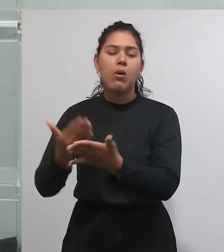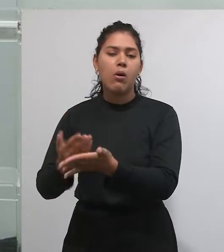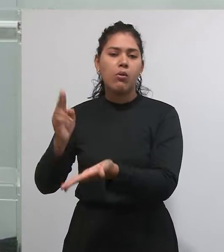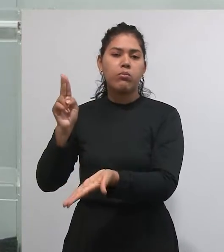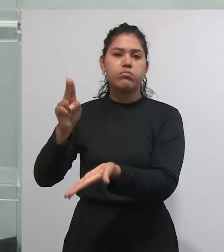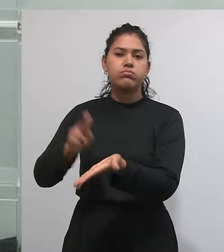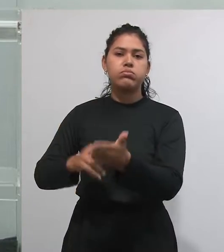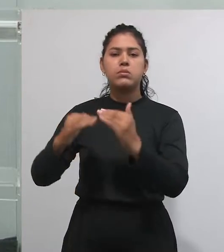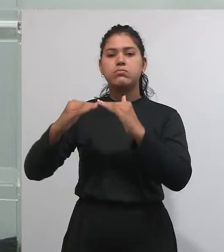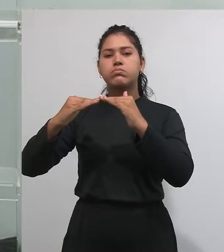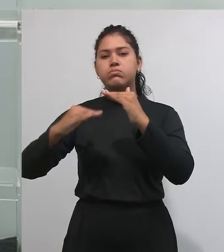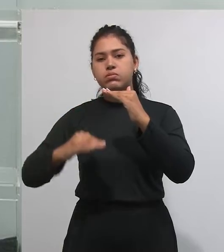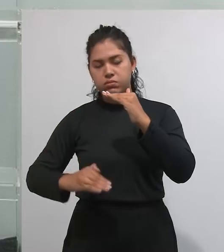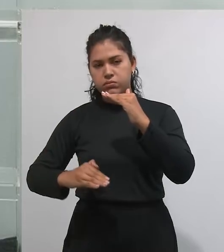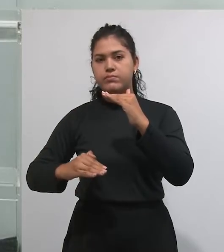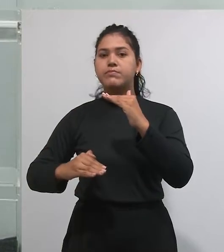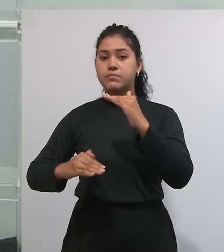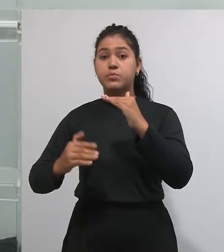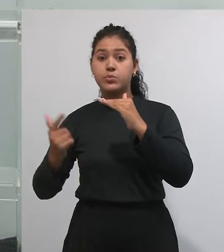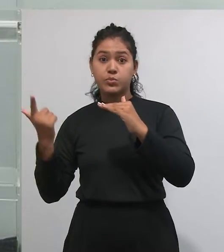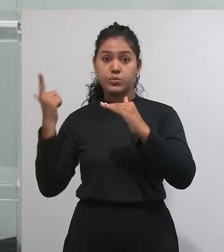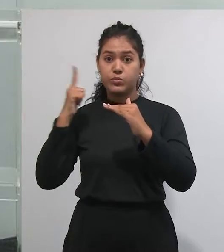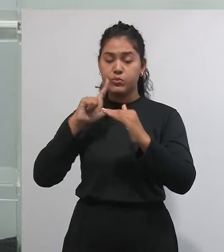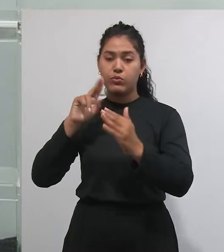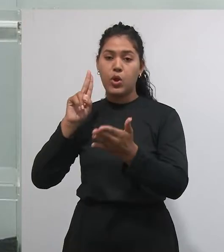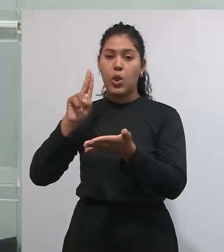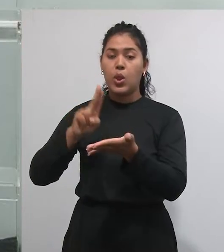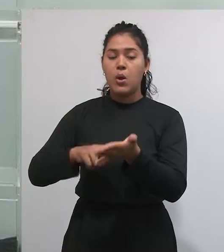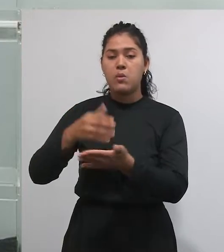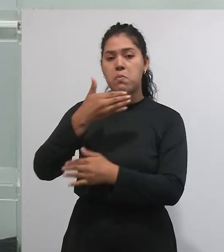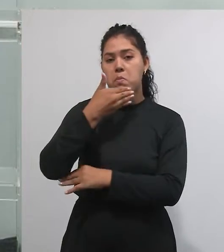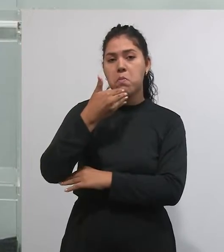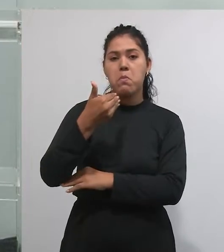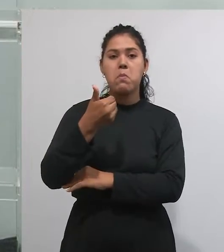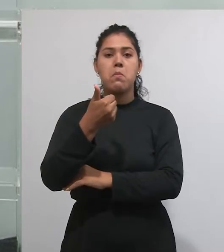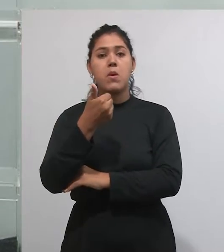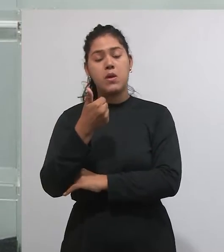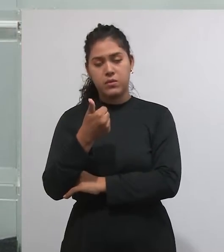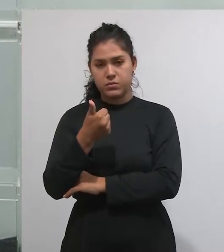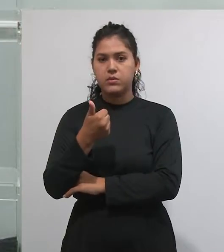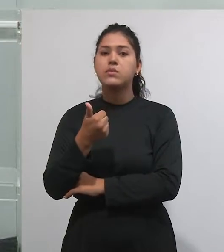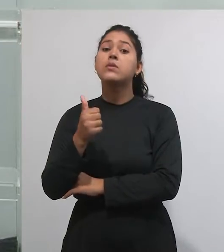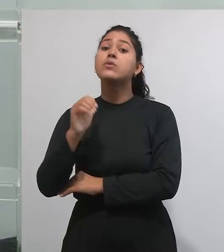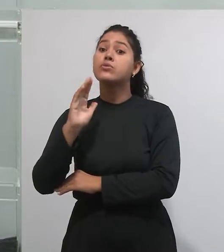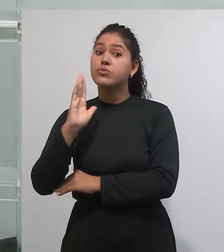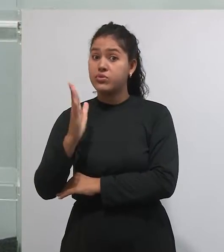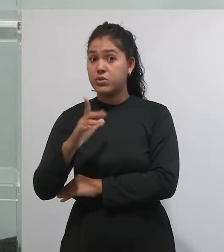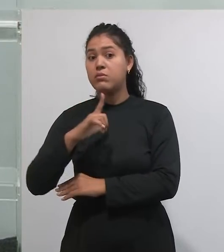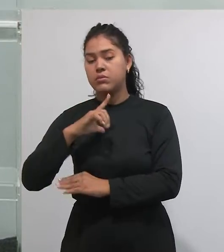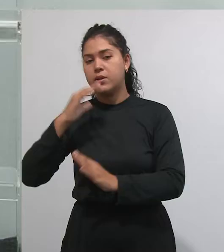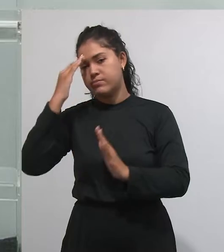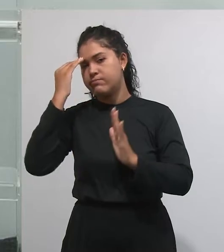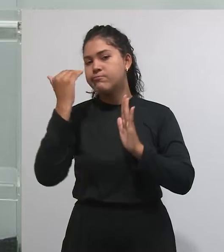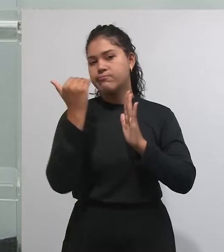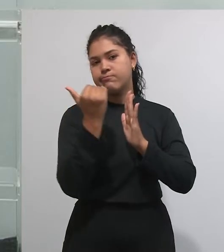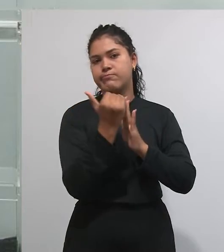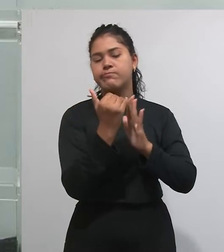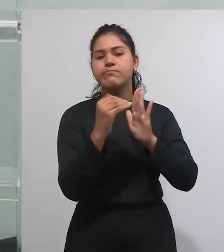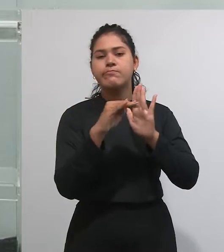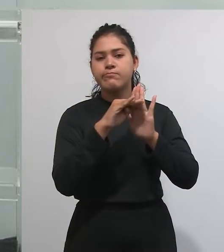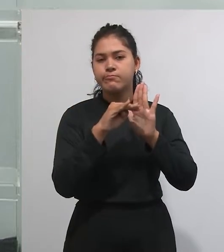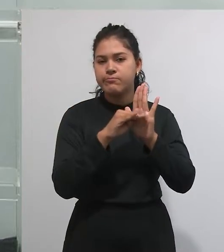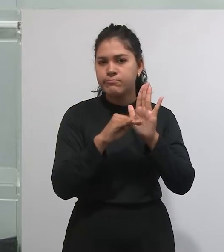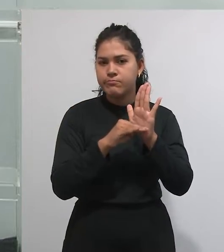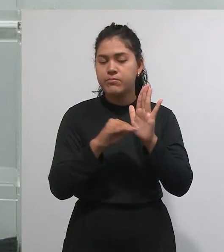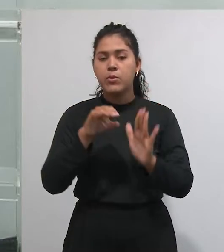elas alcancem a média dos patamares previstos, inclusive, pela organização,